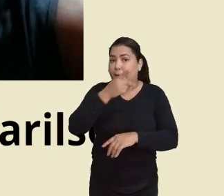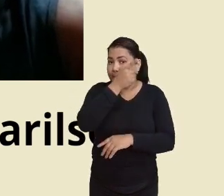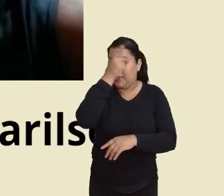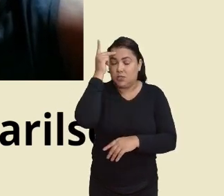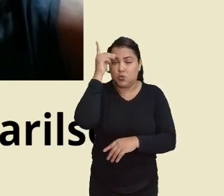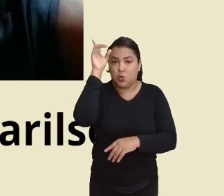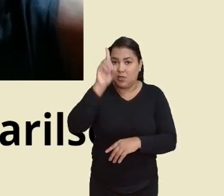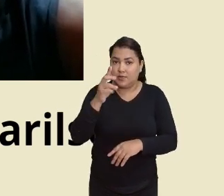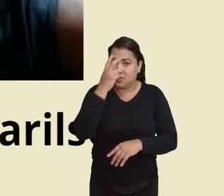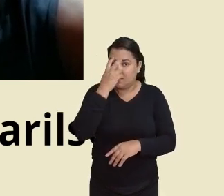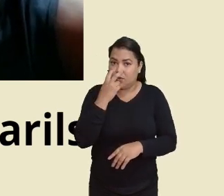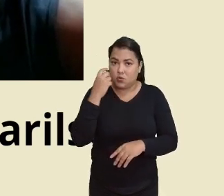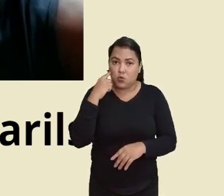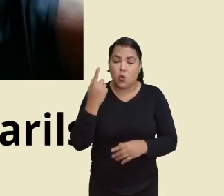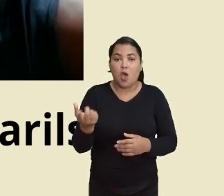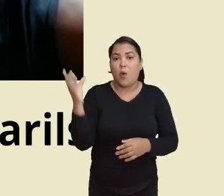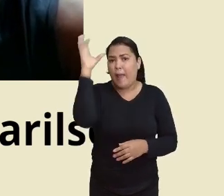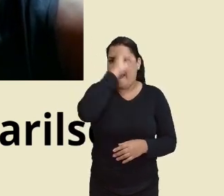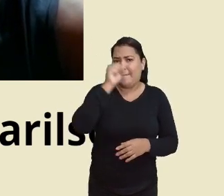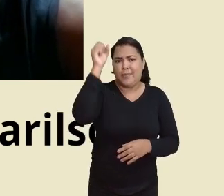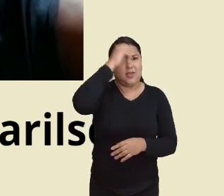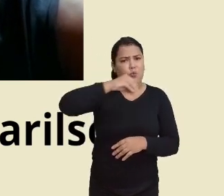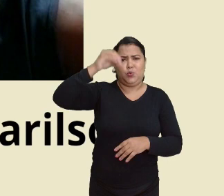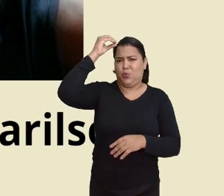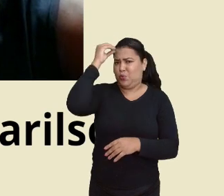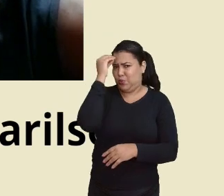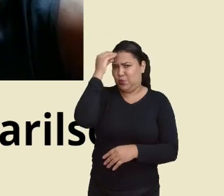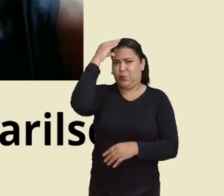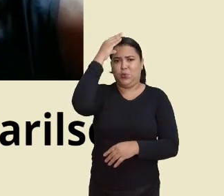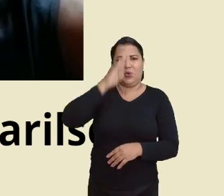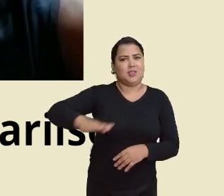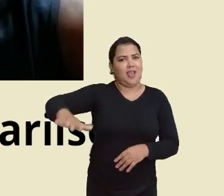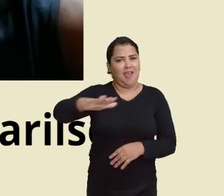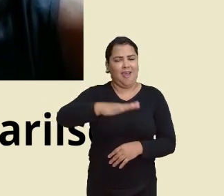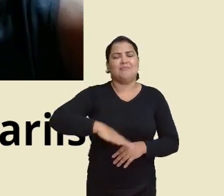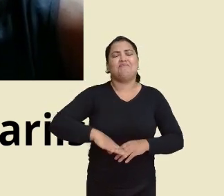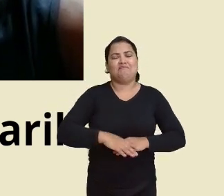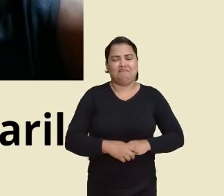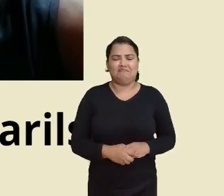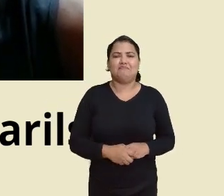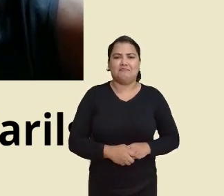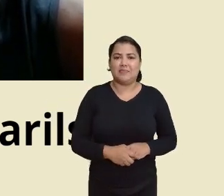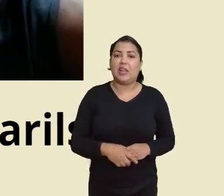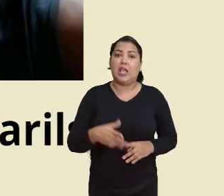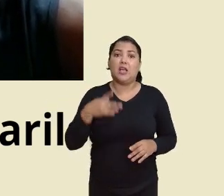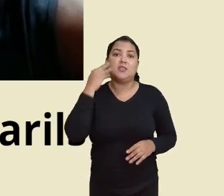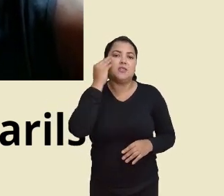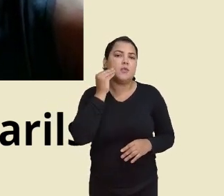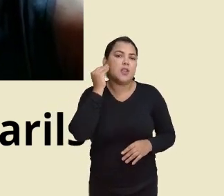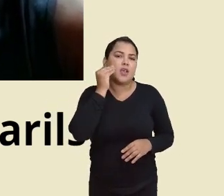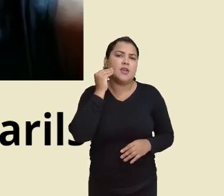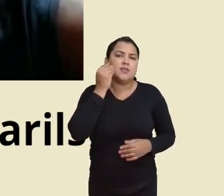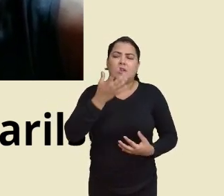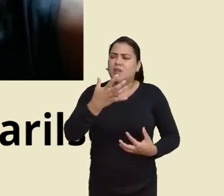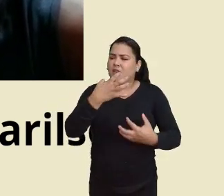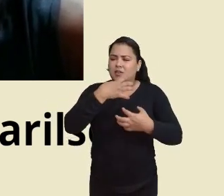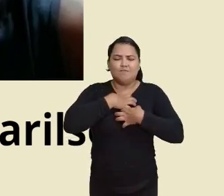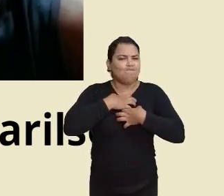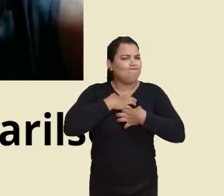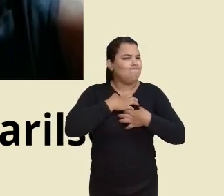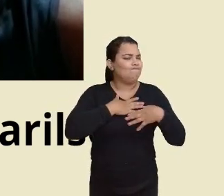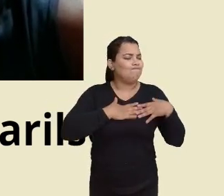e aprender cada vez mais a respeito do universo deles. Essa experiência ela mexeu muito